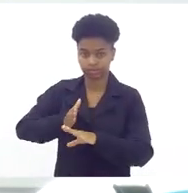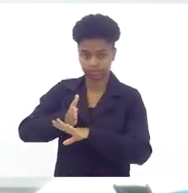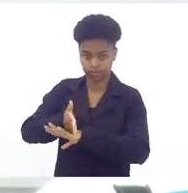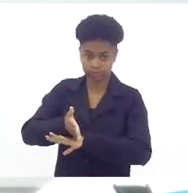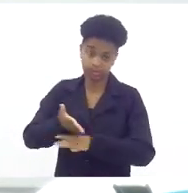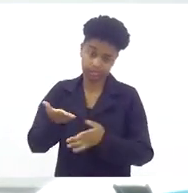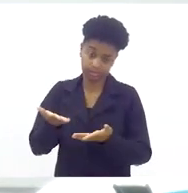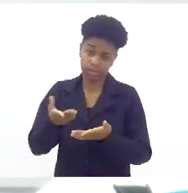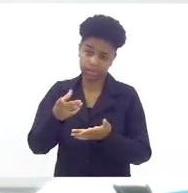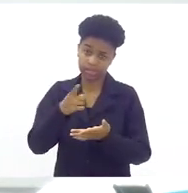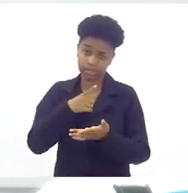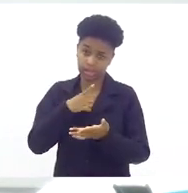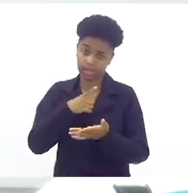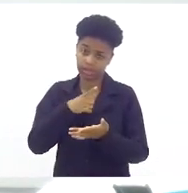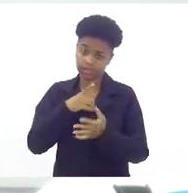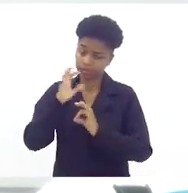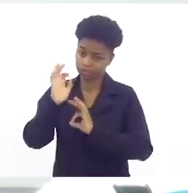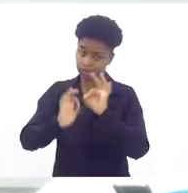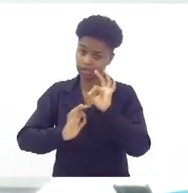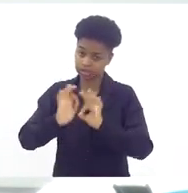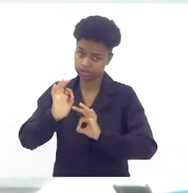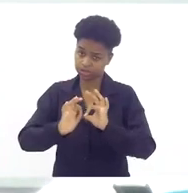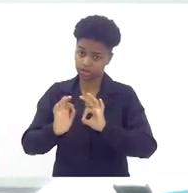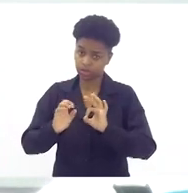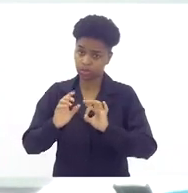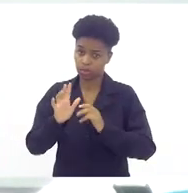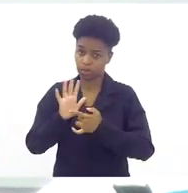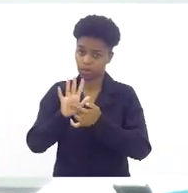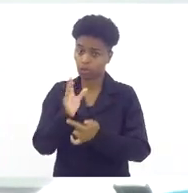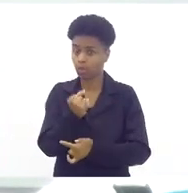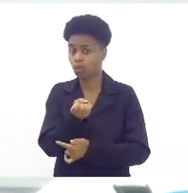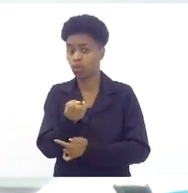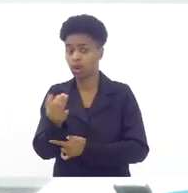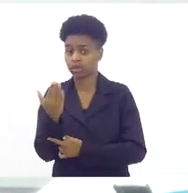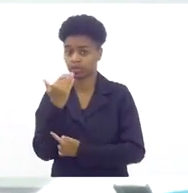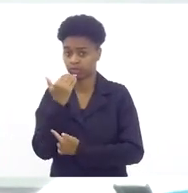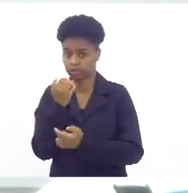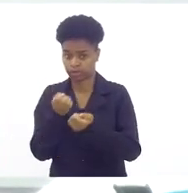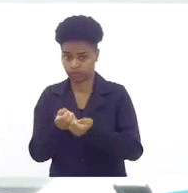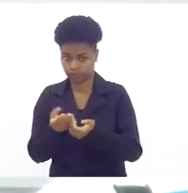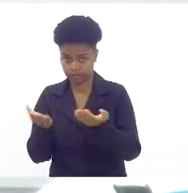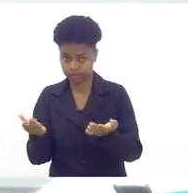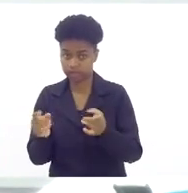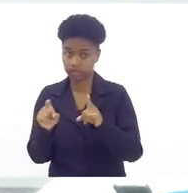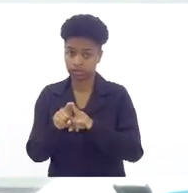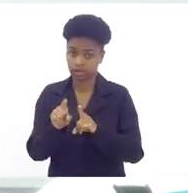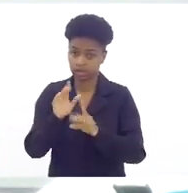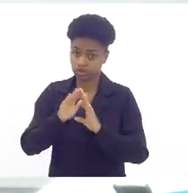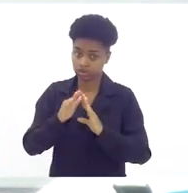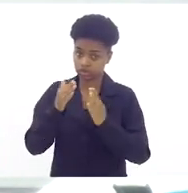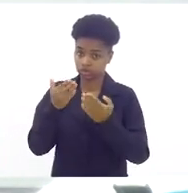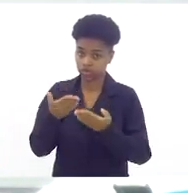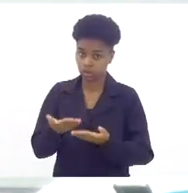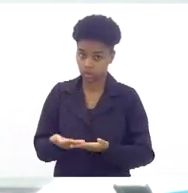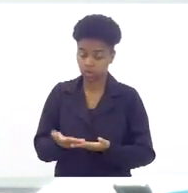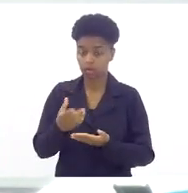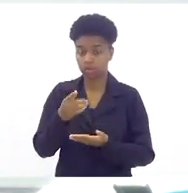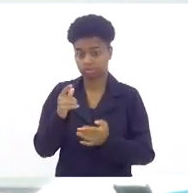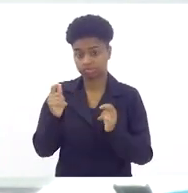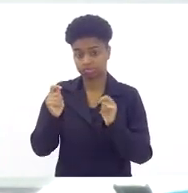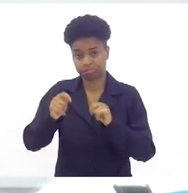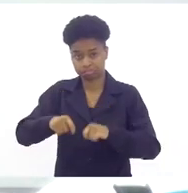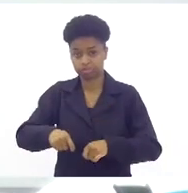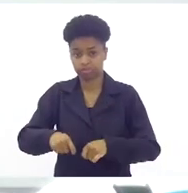né porque aí você faz um planejamento de quantitativo de merenda e a escola lá na ponta ter